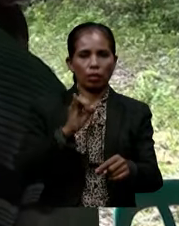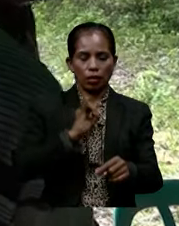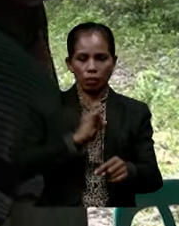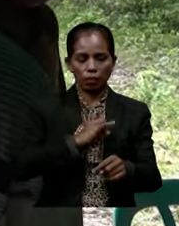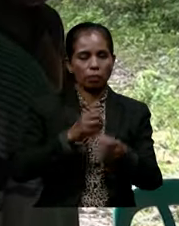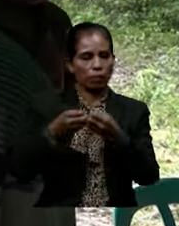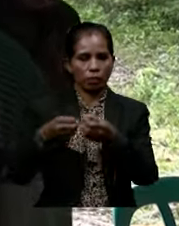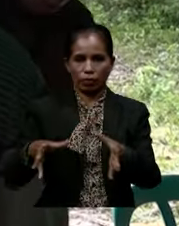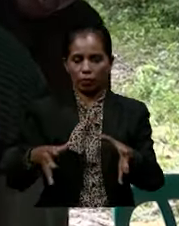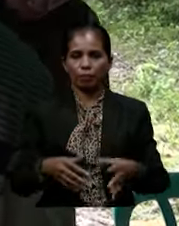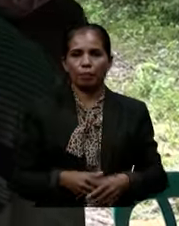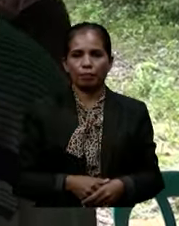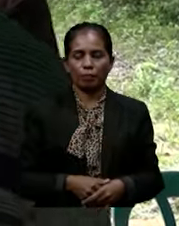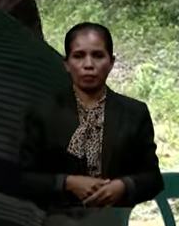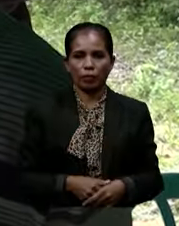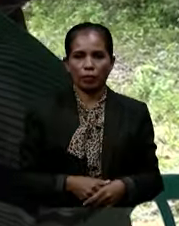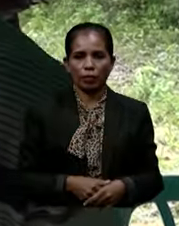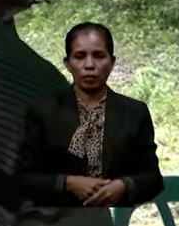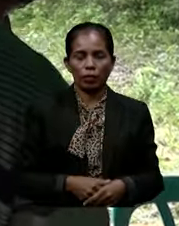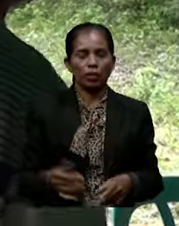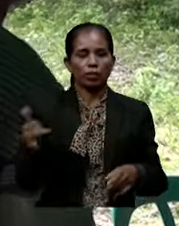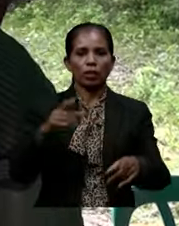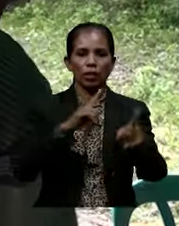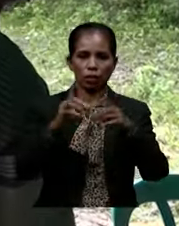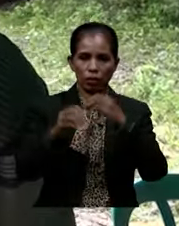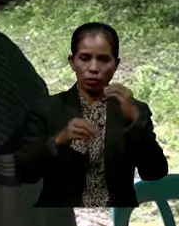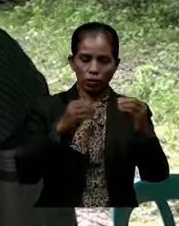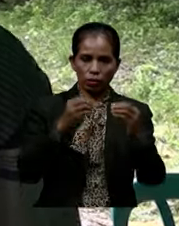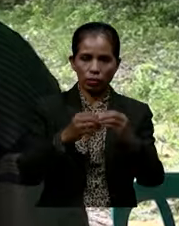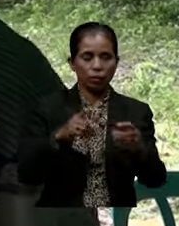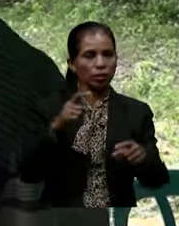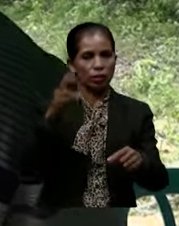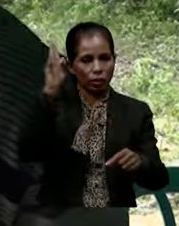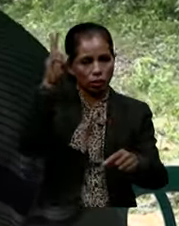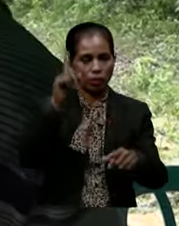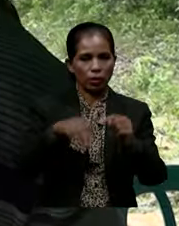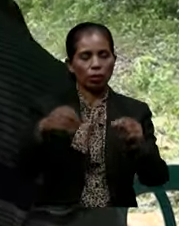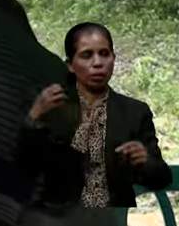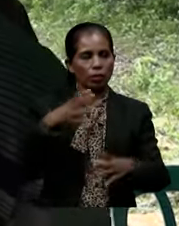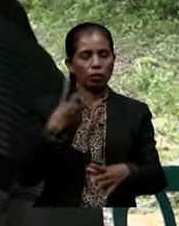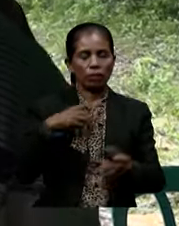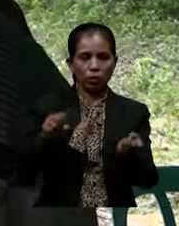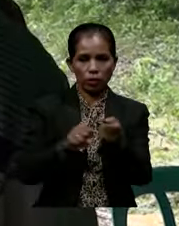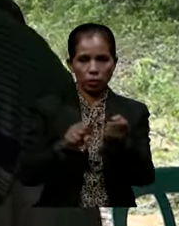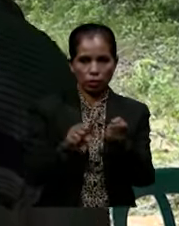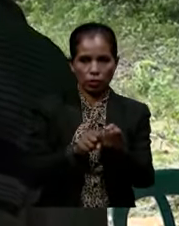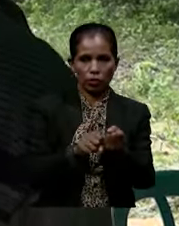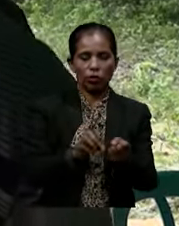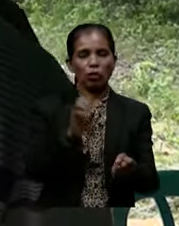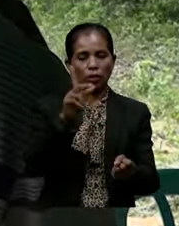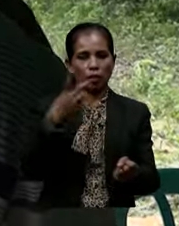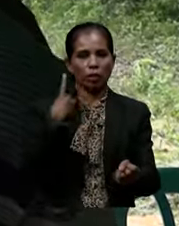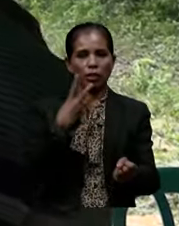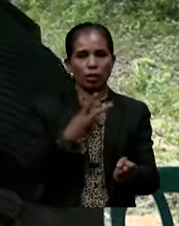lakon. Ebe oi insir explicando lá tiu la likata e dani boa tota o se suporta. Então lo san tamba a